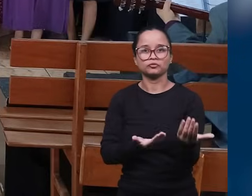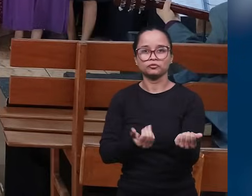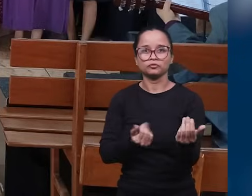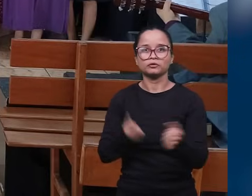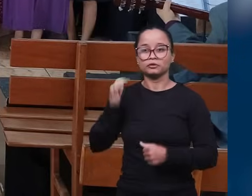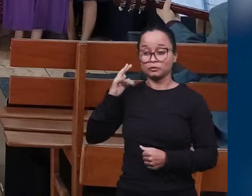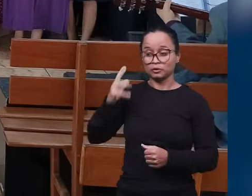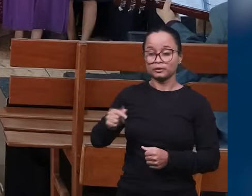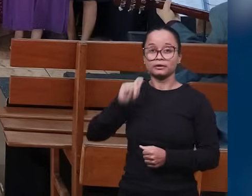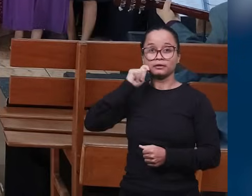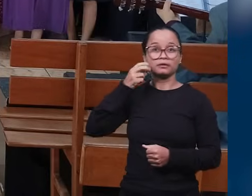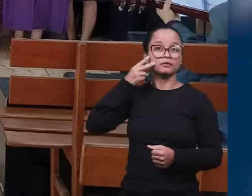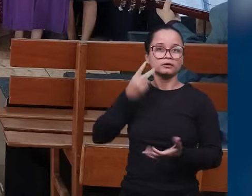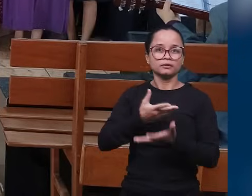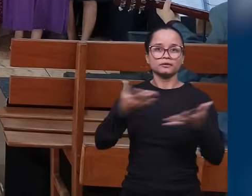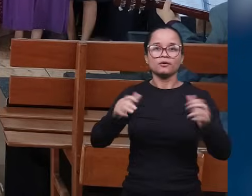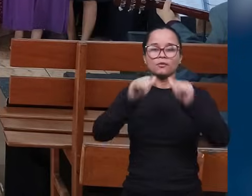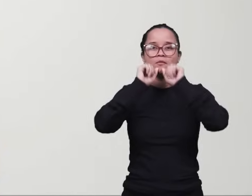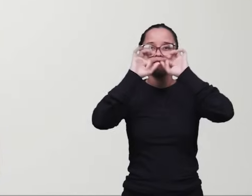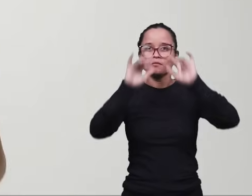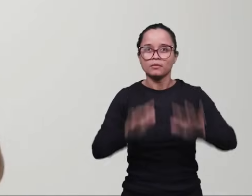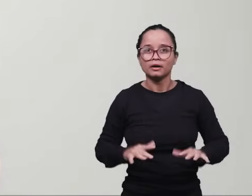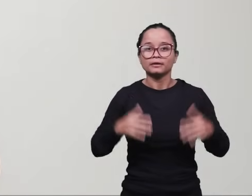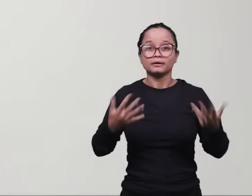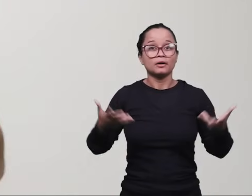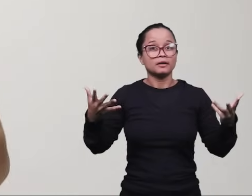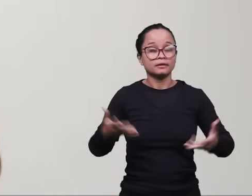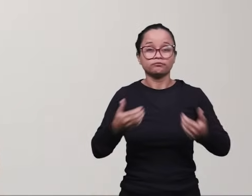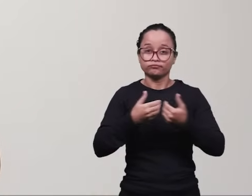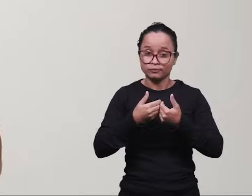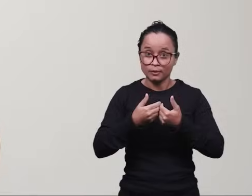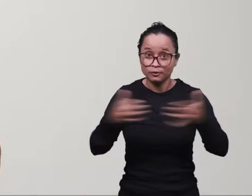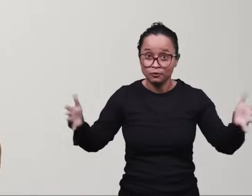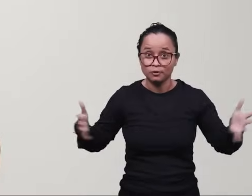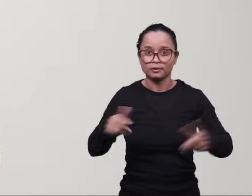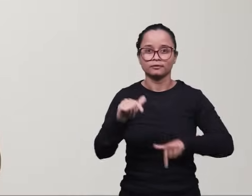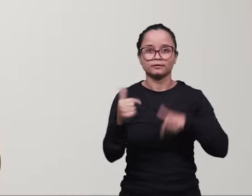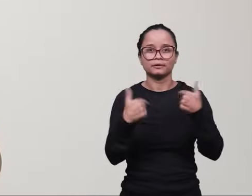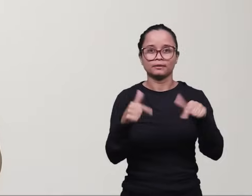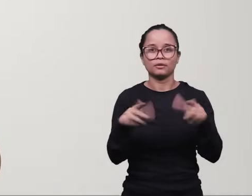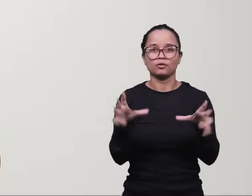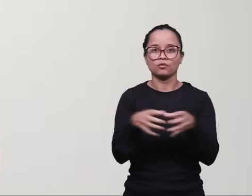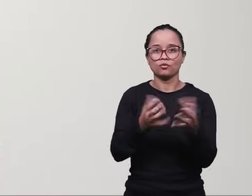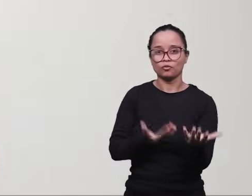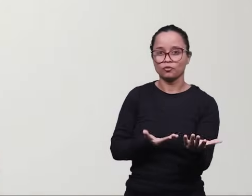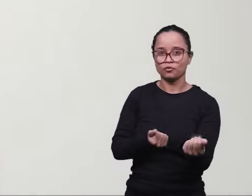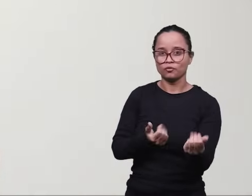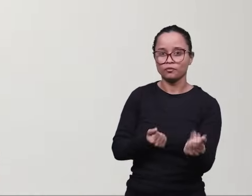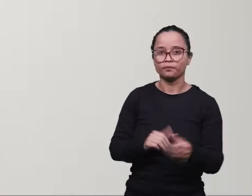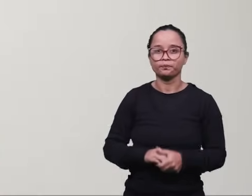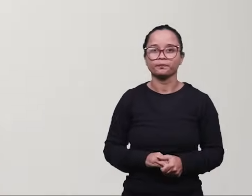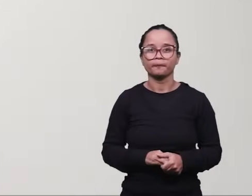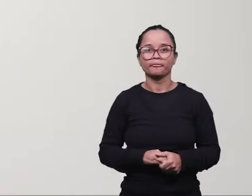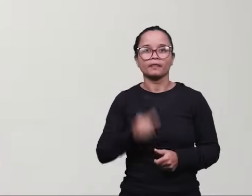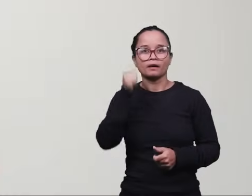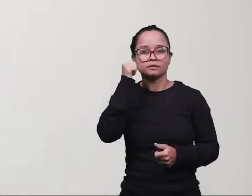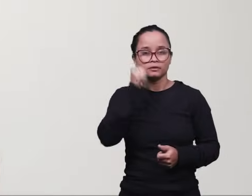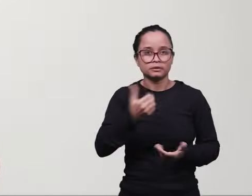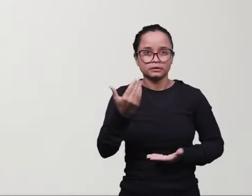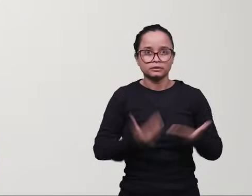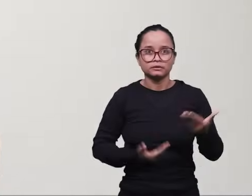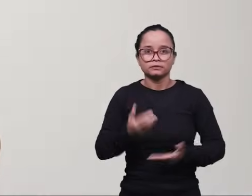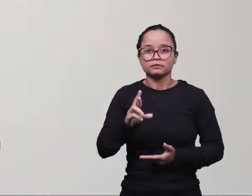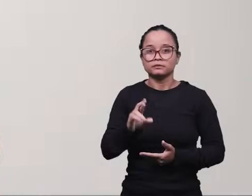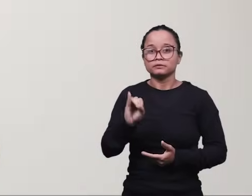jovens. A madrugada e a ceia foi uma grande bênção, dando assim abertura ao trabalho com os jovens. A nossa irmã